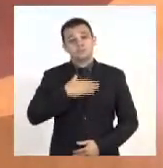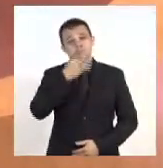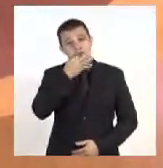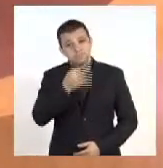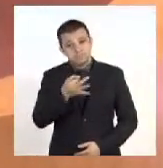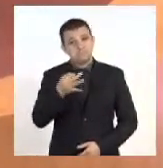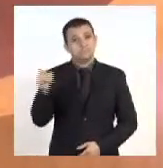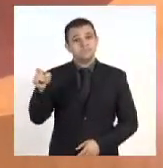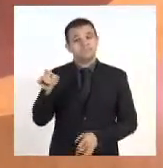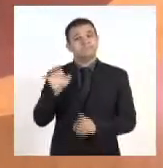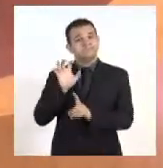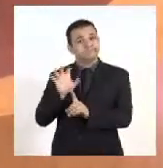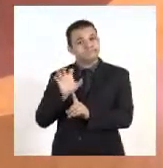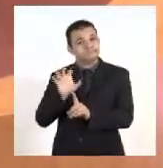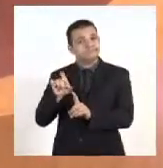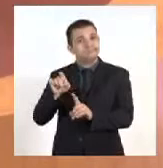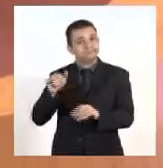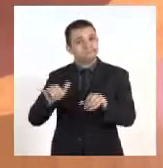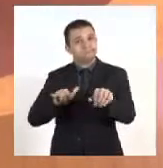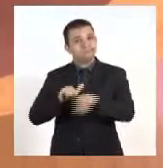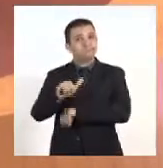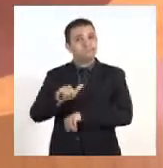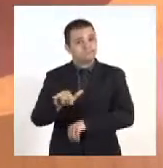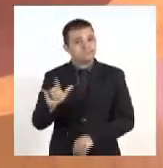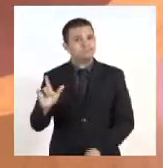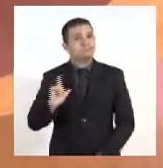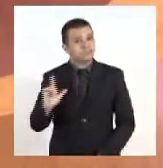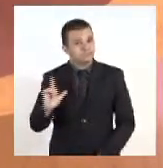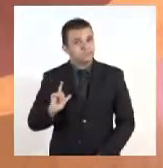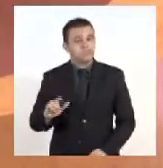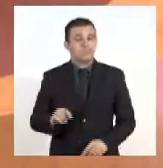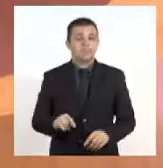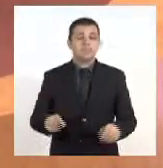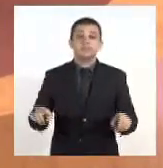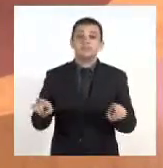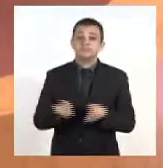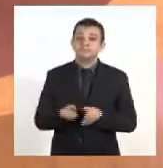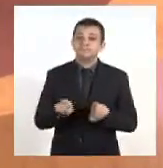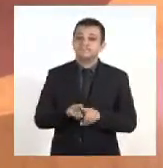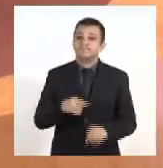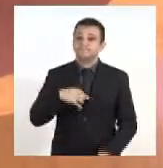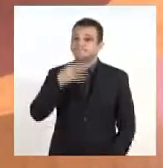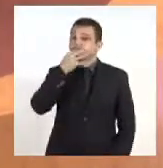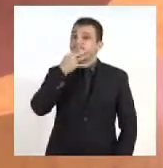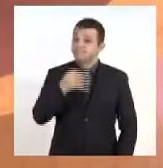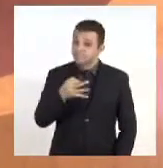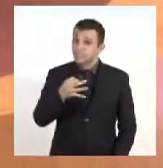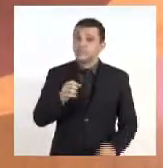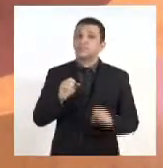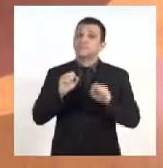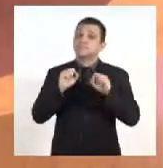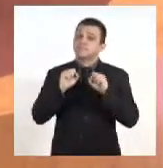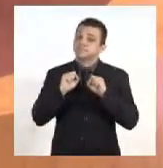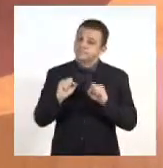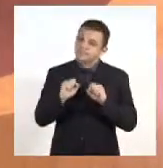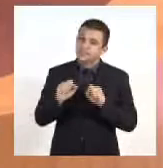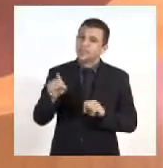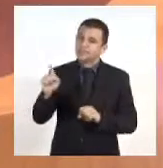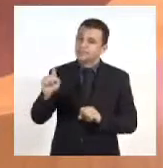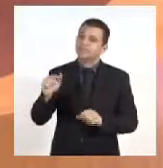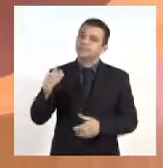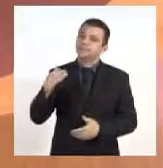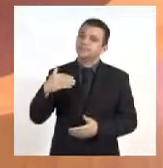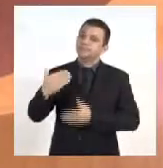erro, ao engano, e acredito que pode reverter sua